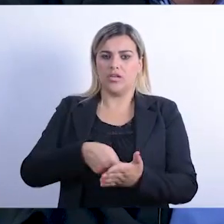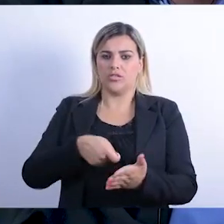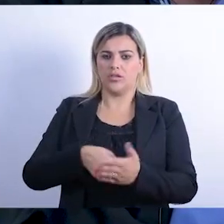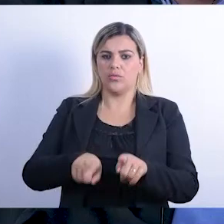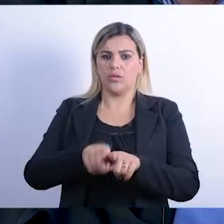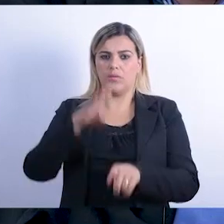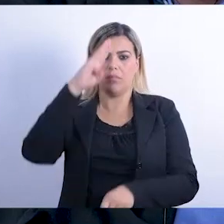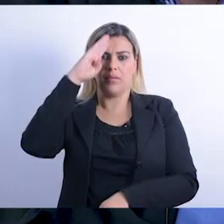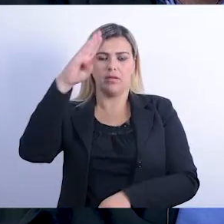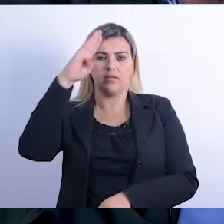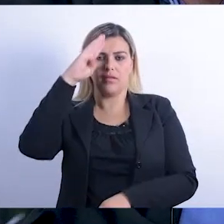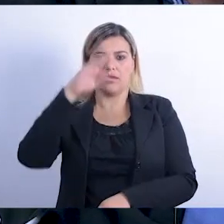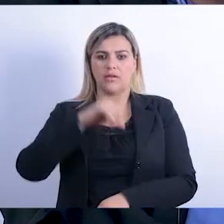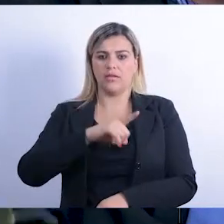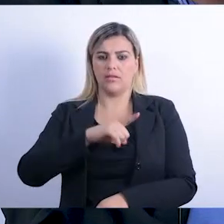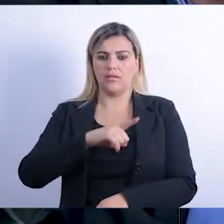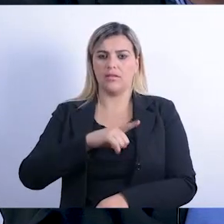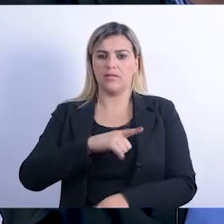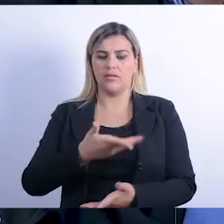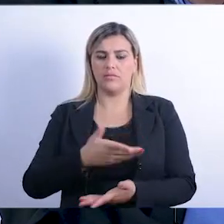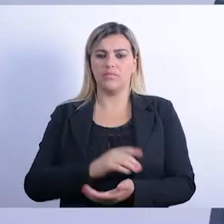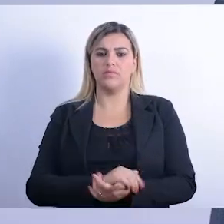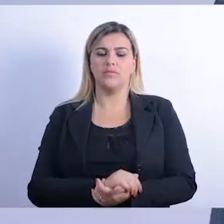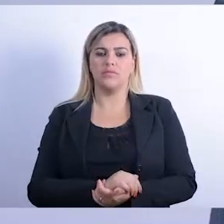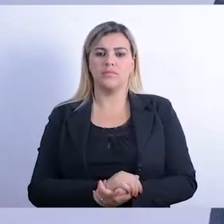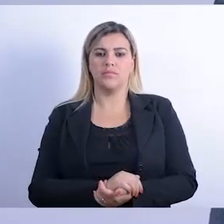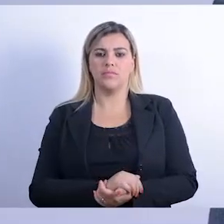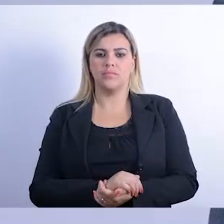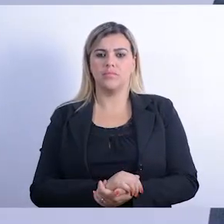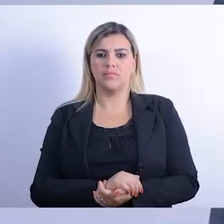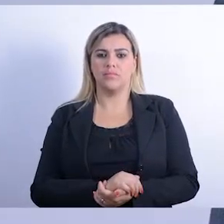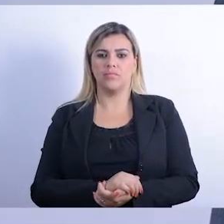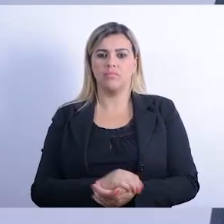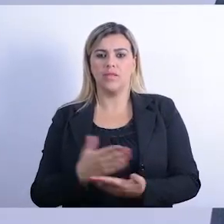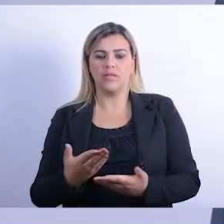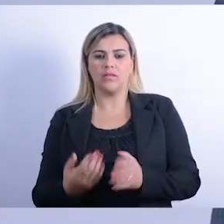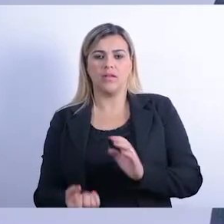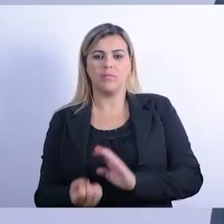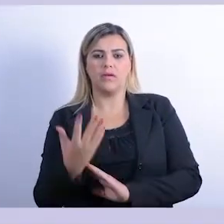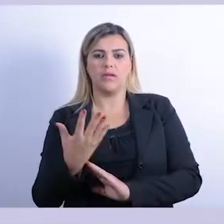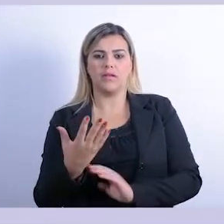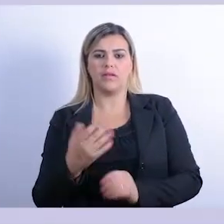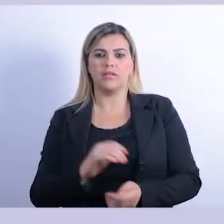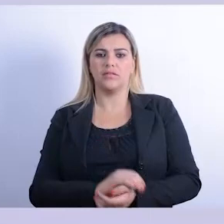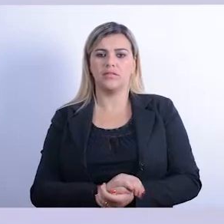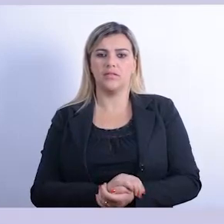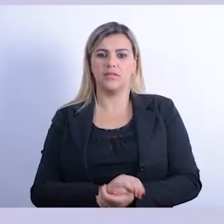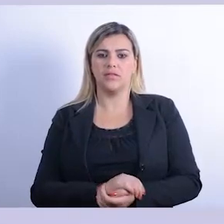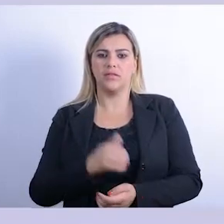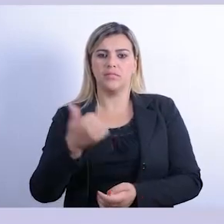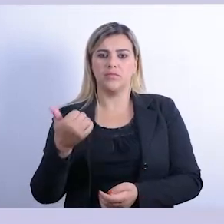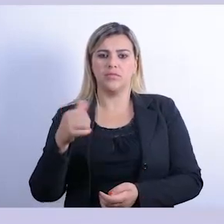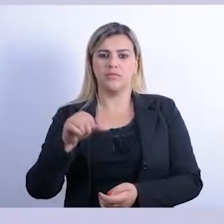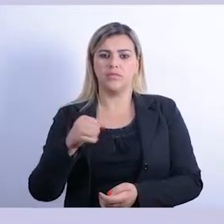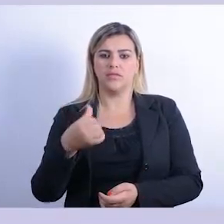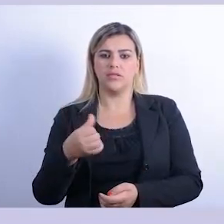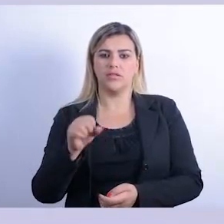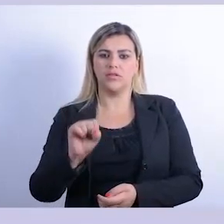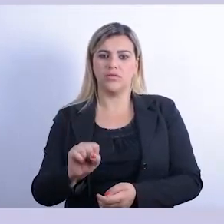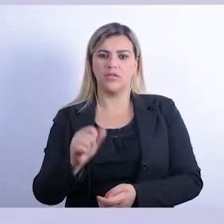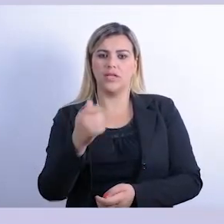ainda na ditadura, né, na fase mais aguda daquela última ditadura que o país viveu. E aí aparece, né,